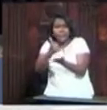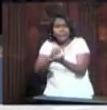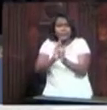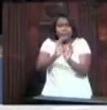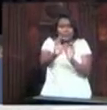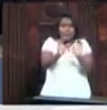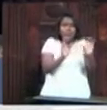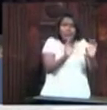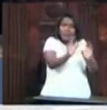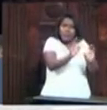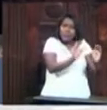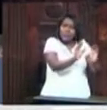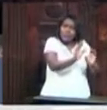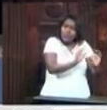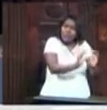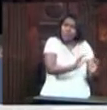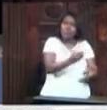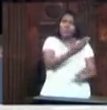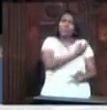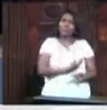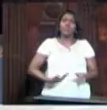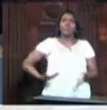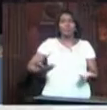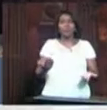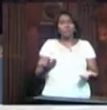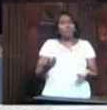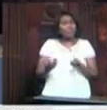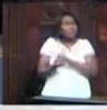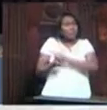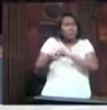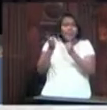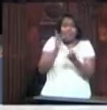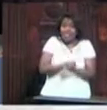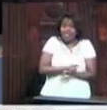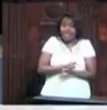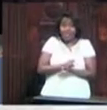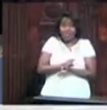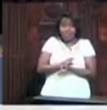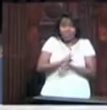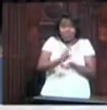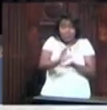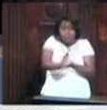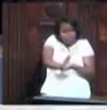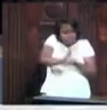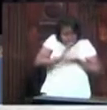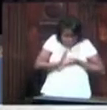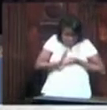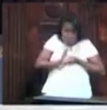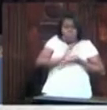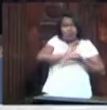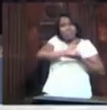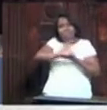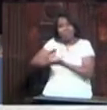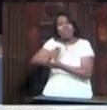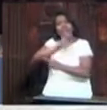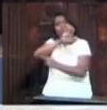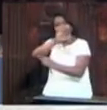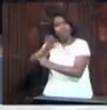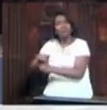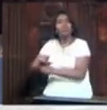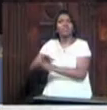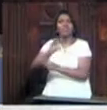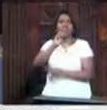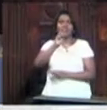cofres públicos do Estado, que deveria, ao contrário, ter o seu lucro reinvestido em saneamento básico,